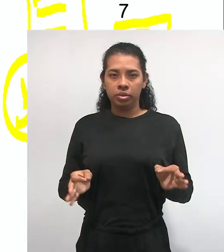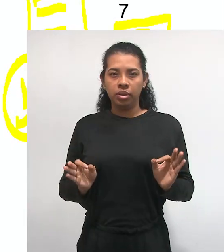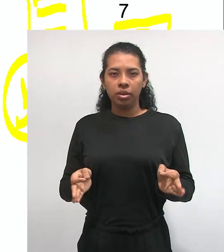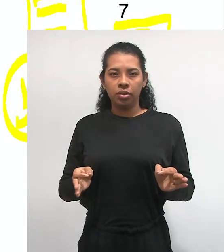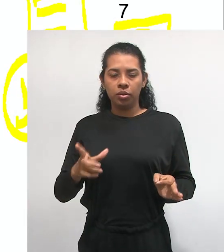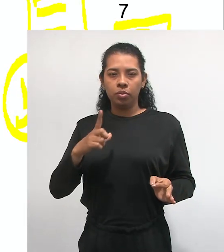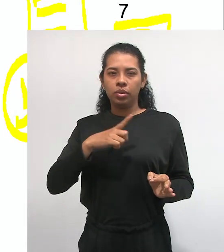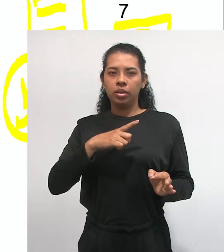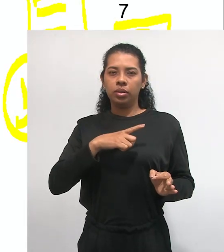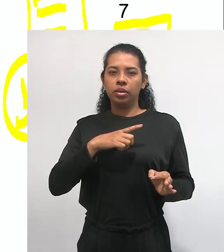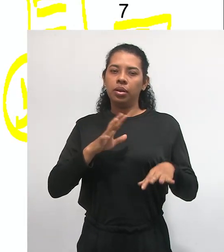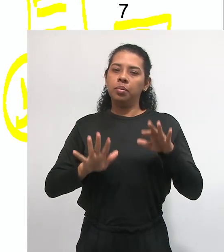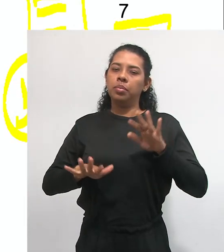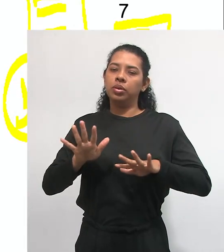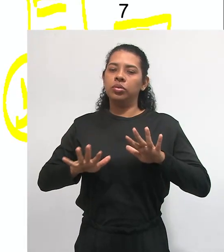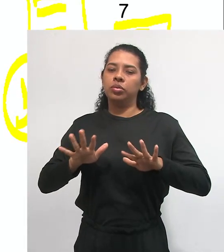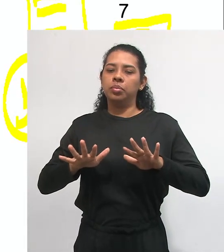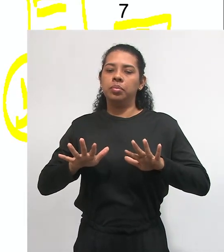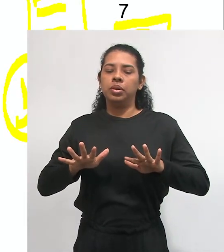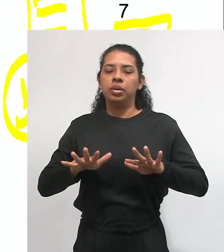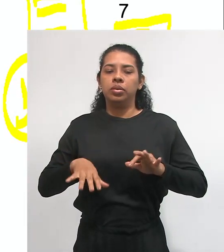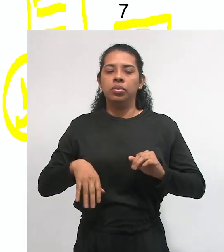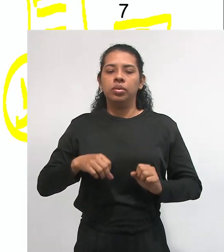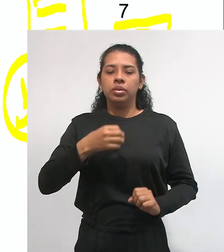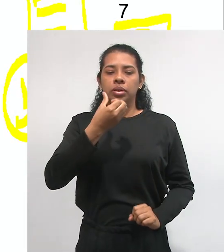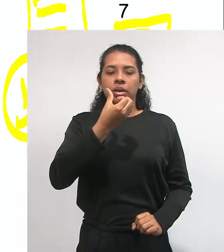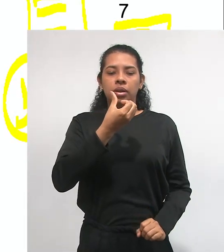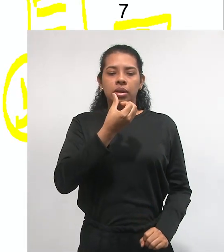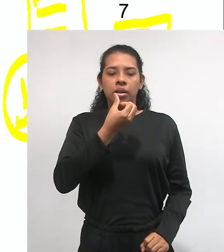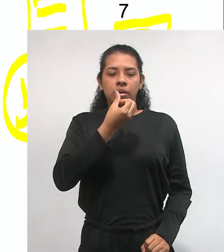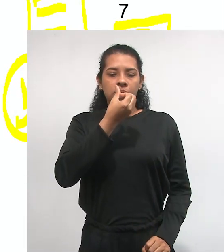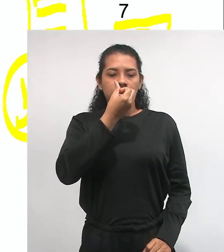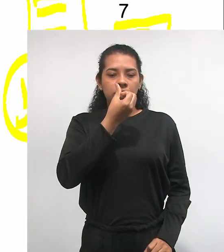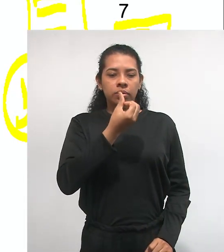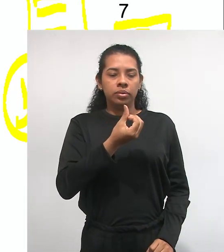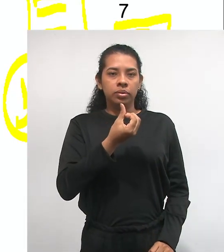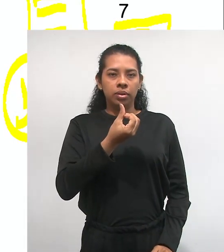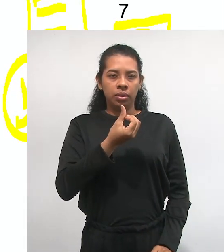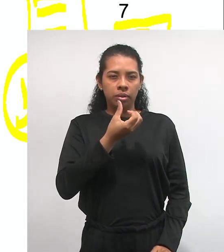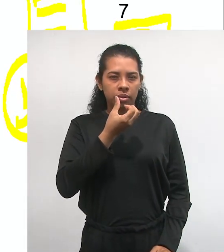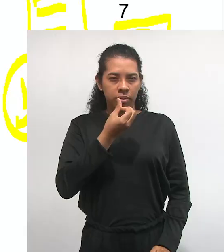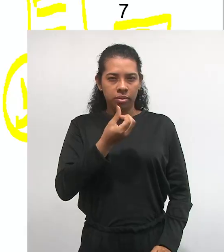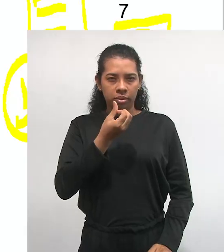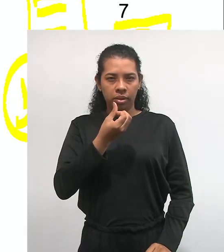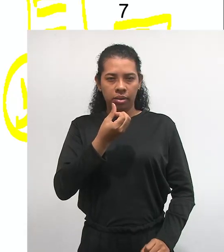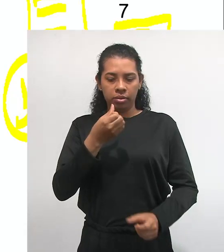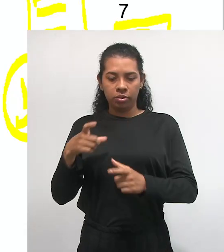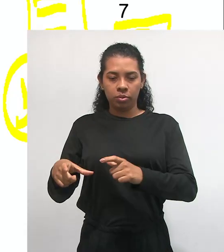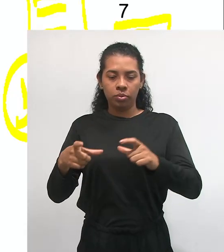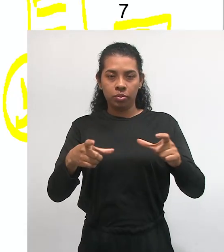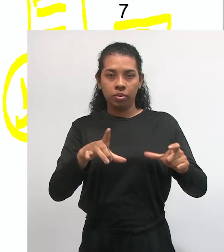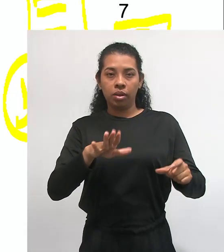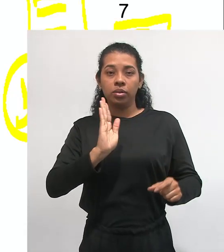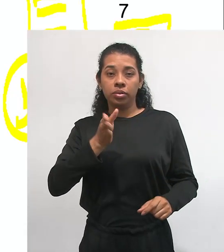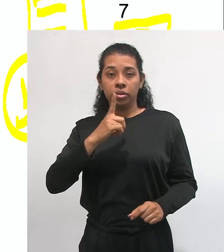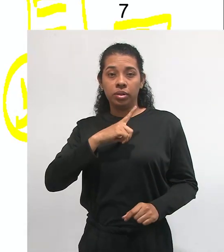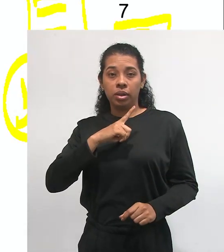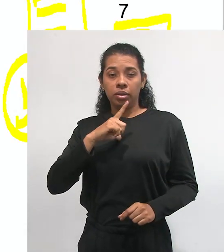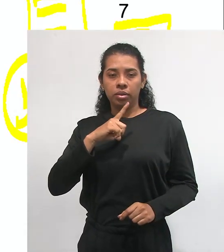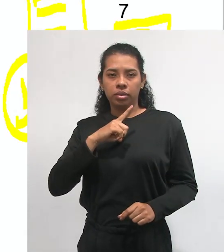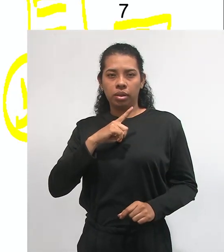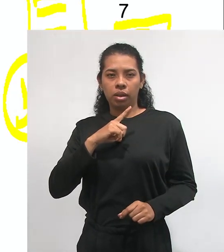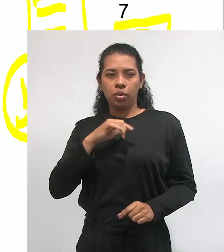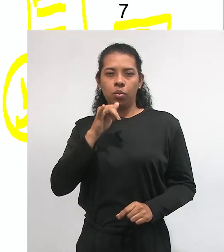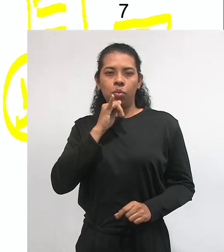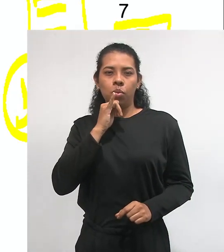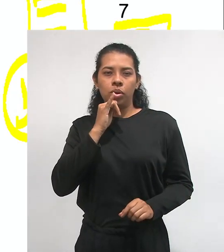que tenha pelo menos 6 casas. Então você vai ter um tabuleiro, também tem um modelo desse tabuleiro já anexo